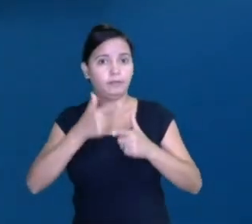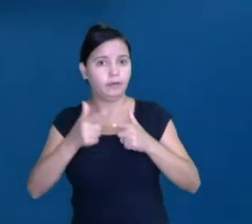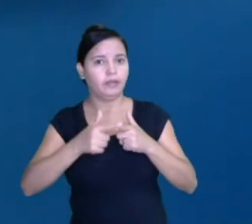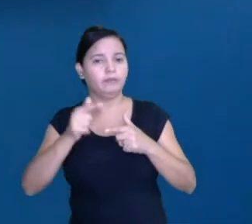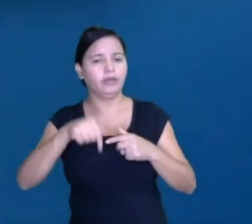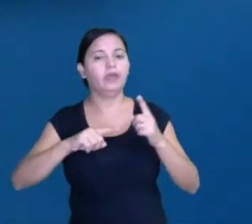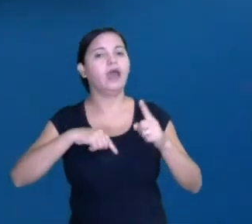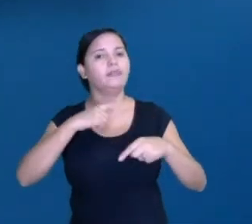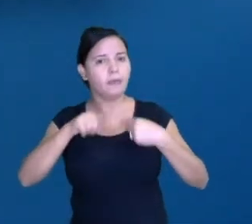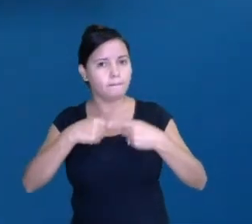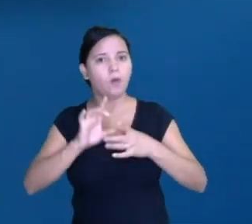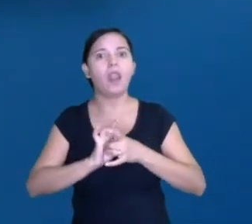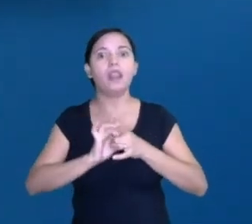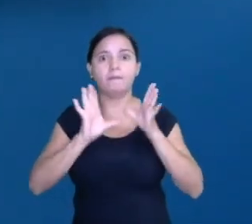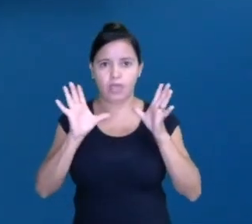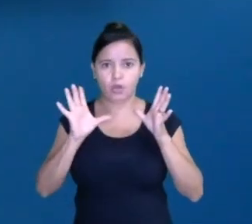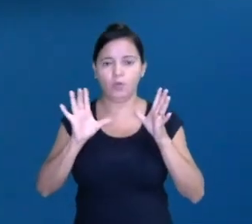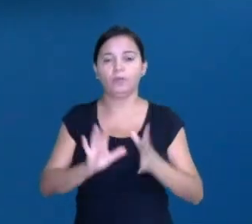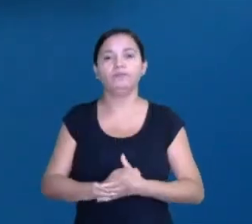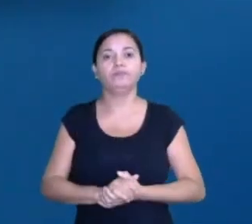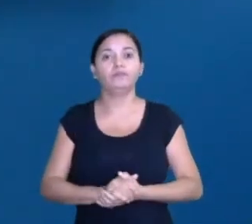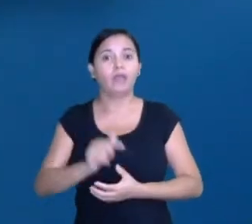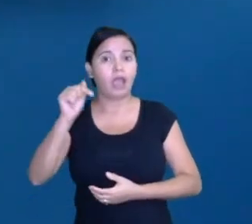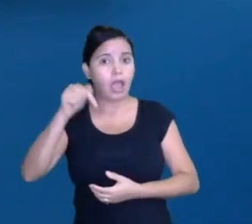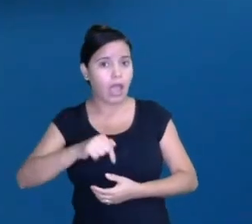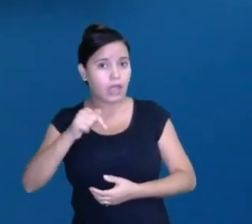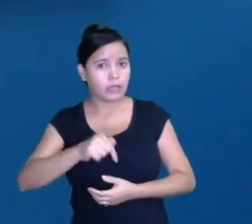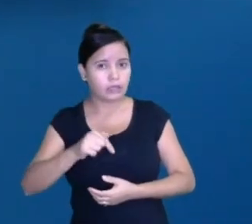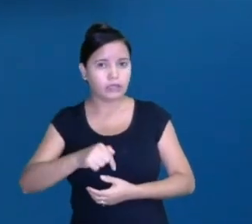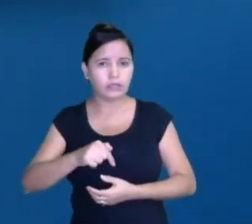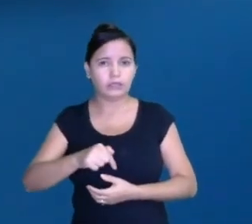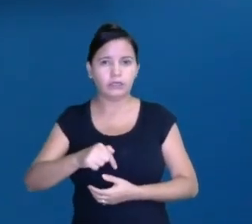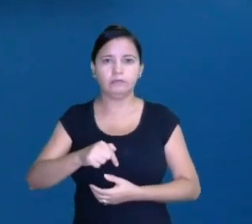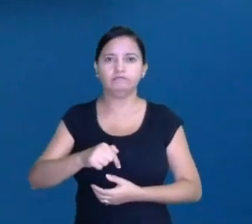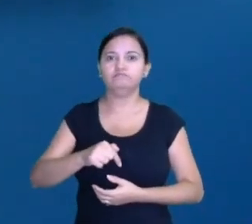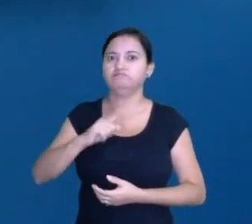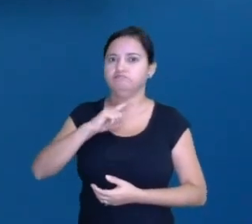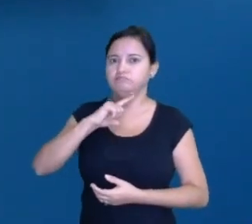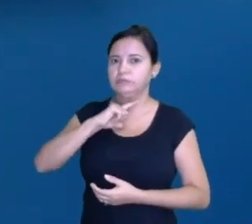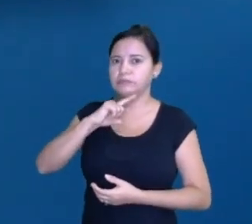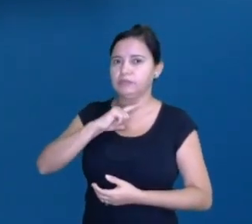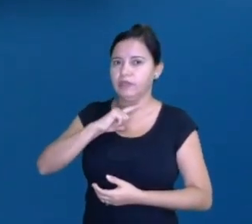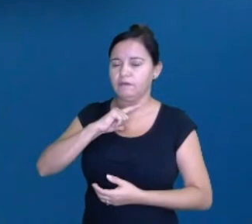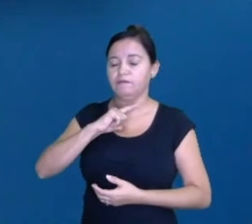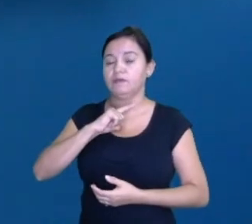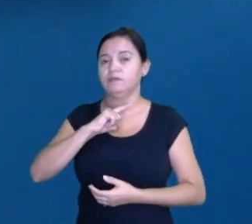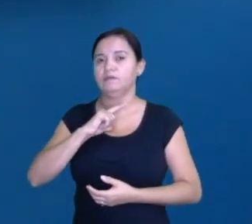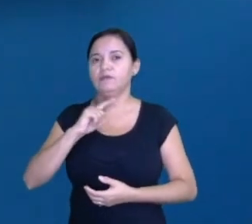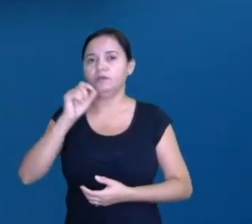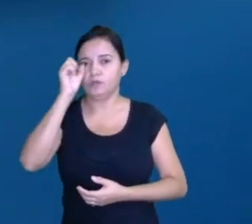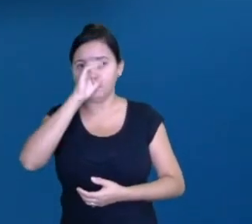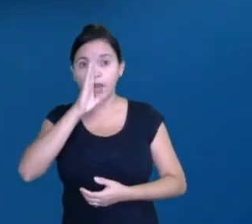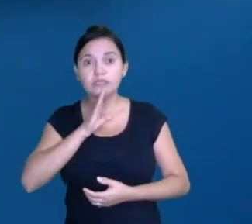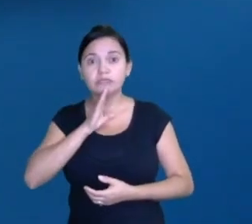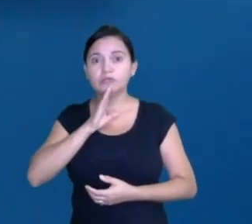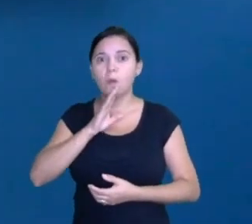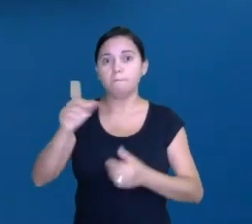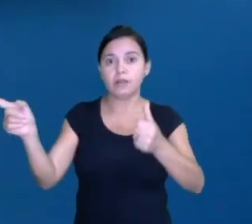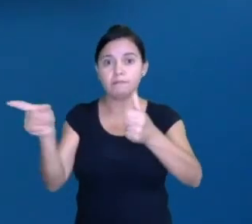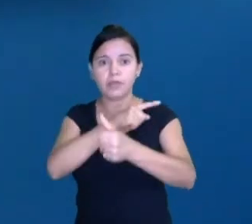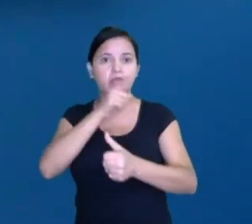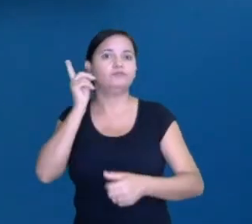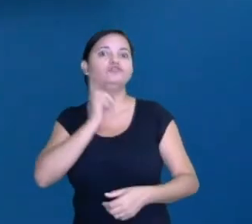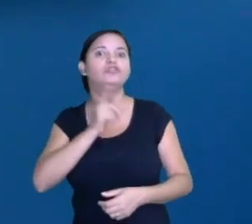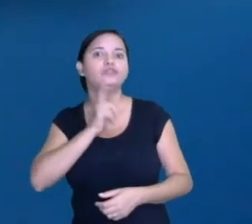era. Então, vê só como isso aqui teve uma grande resistência no Brasil. Depois de 2 anos foi que foi aprovado aqui no Brasil. Mas a gente